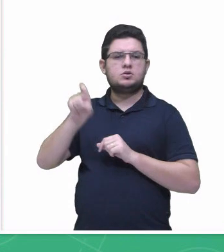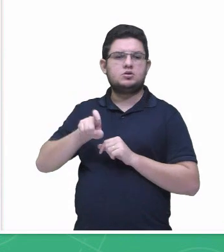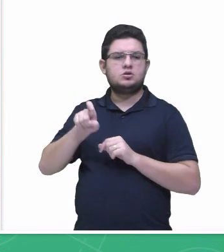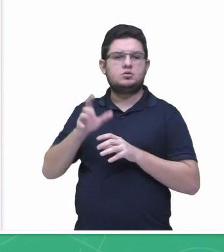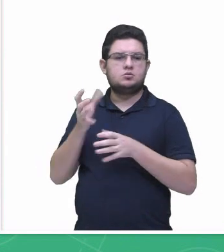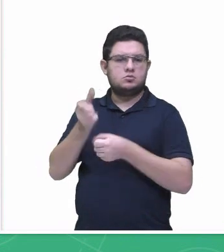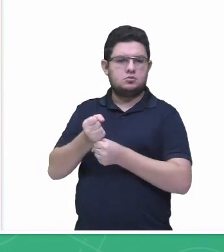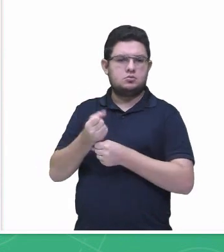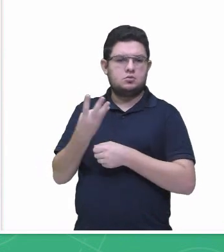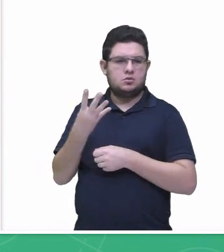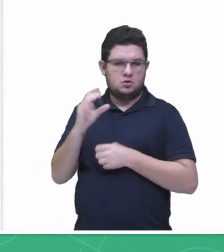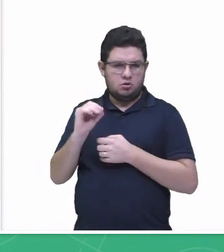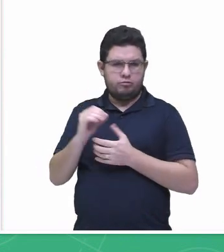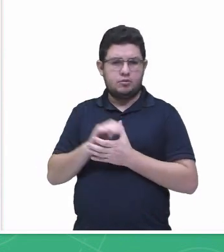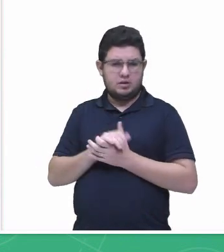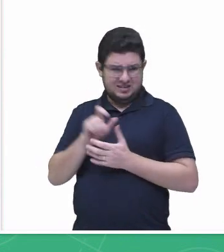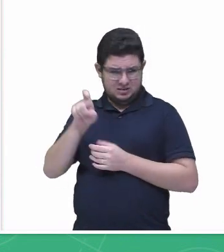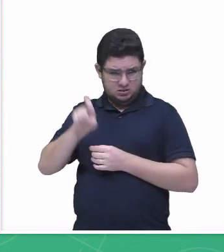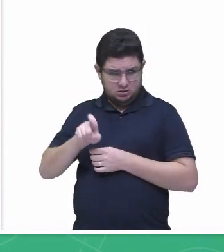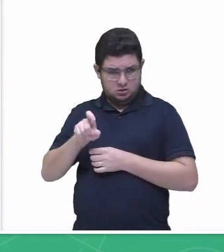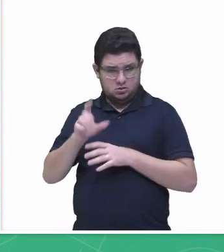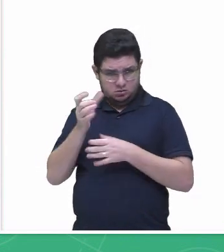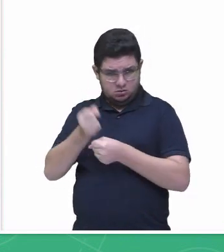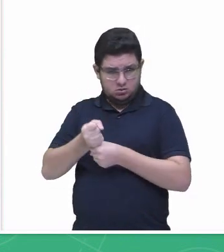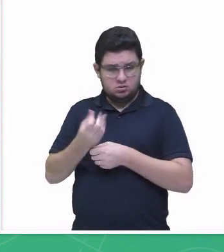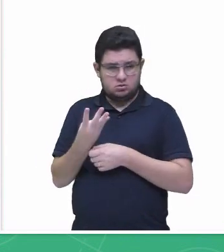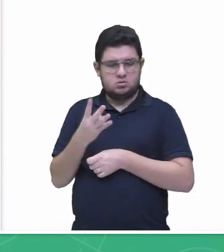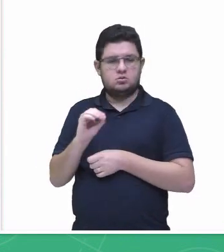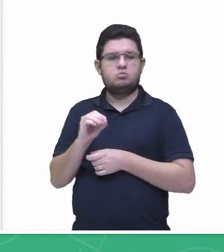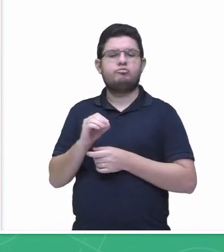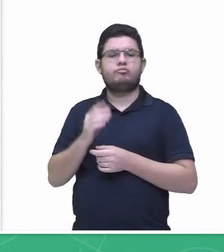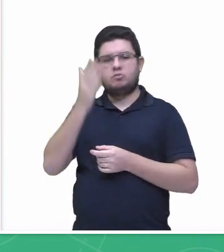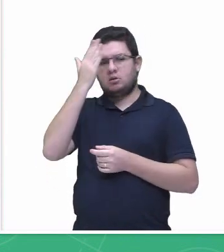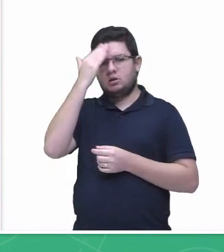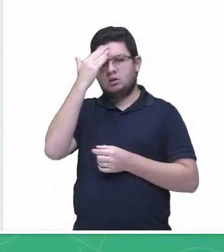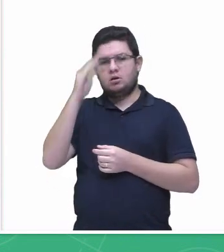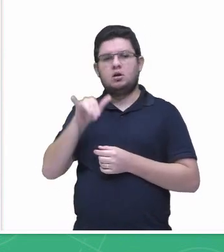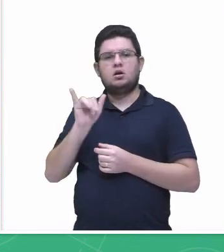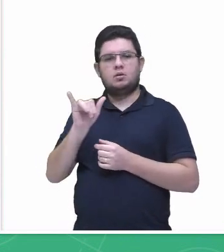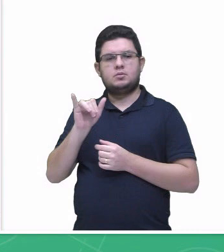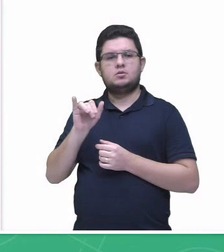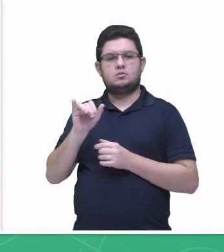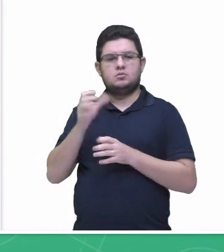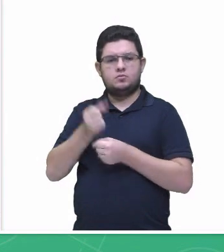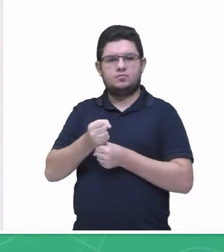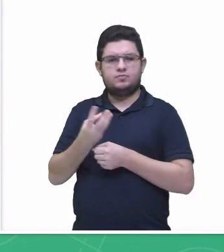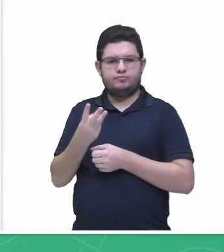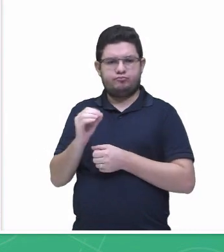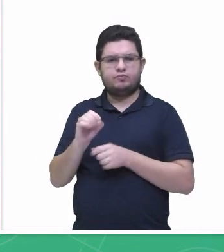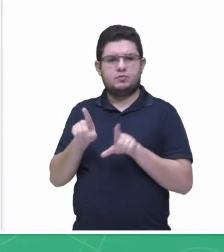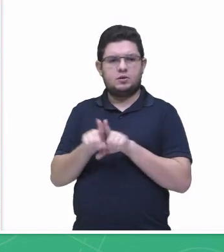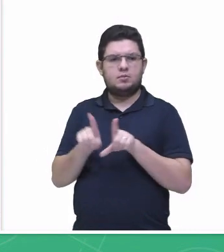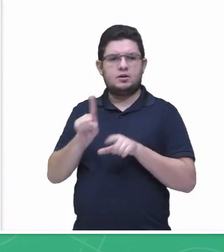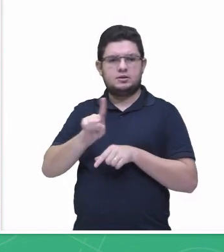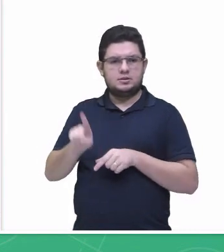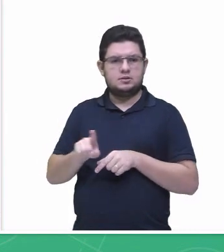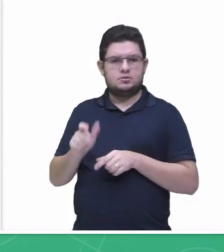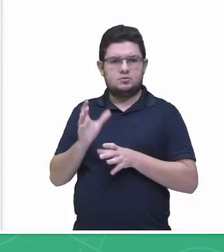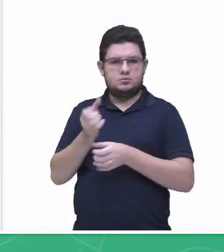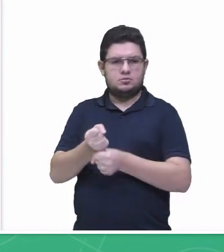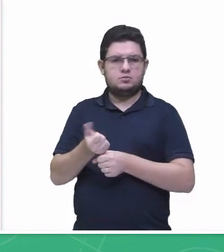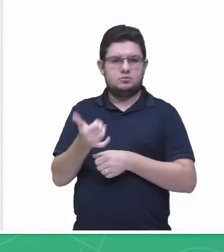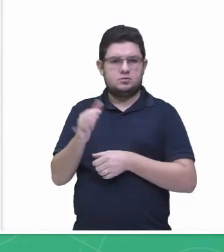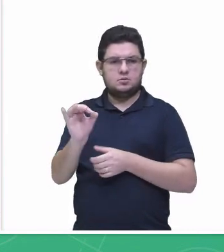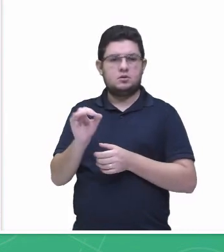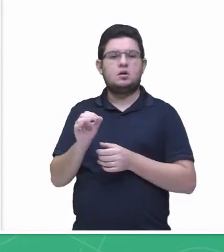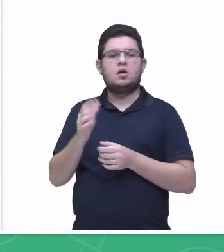40. Como x é igual a 40, conseguimos achar o valor de y e de z. Como a questão quer saber então a soma